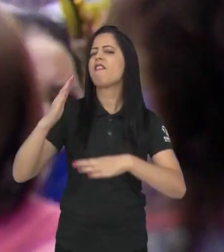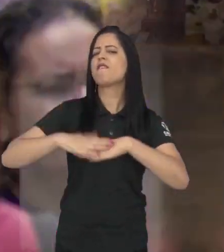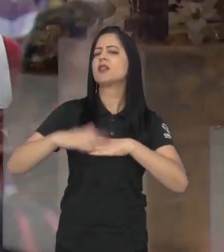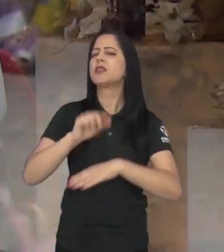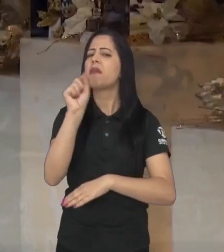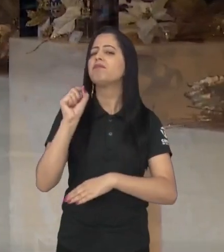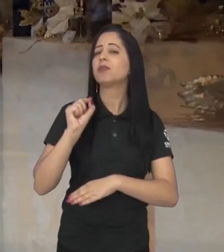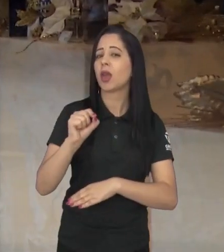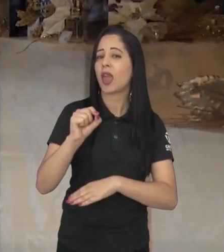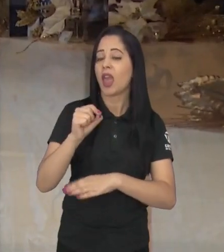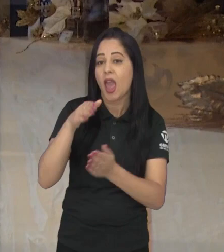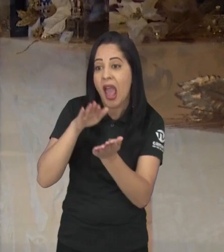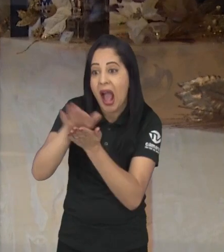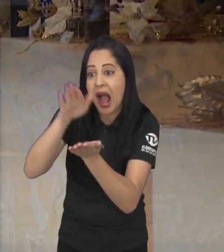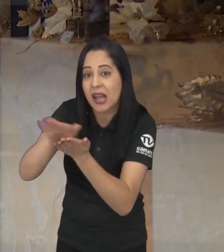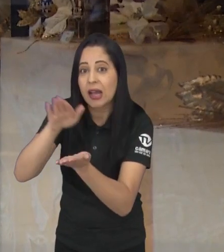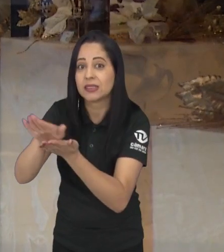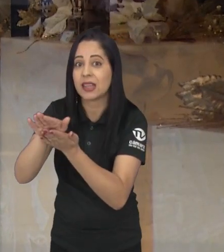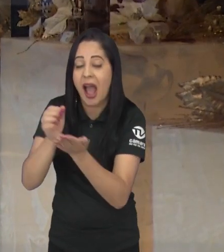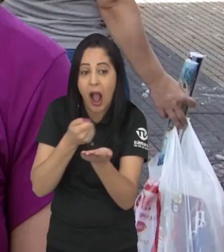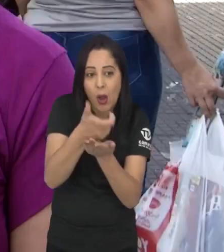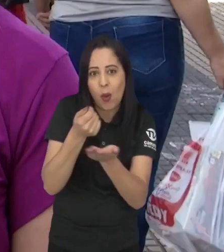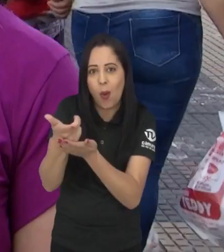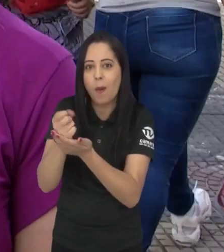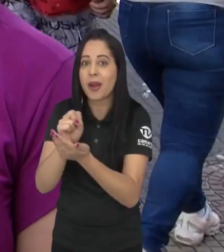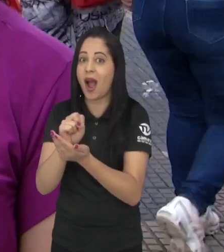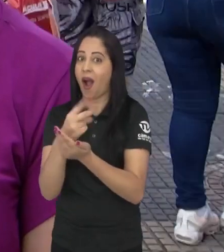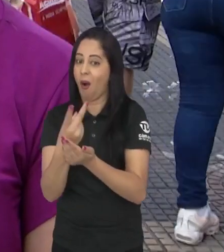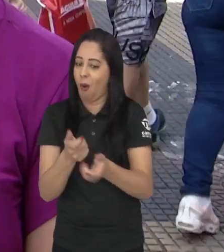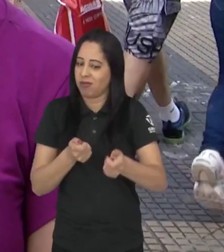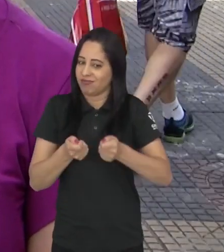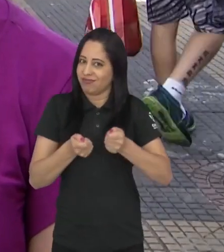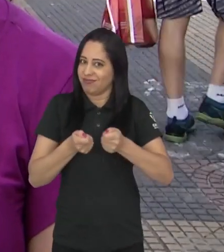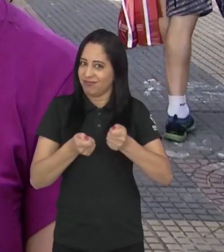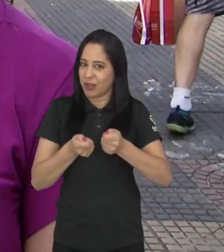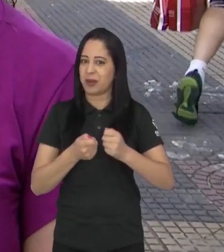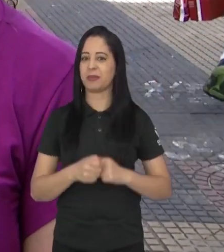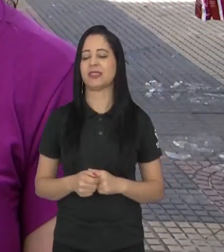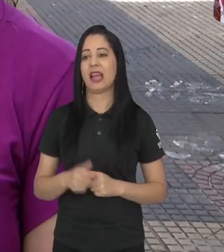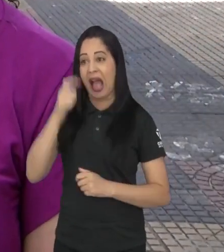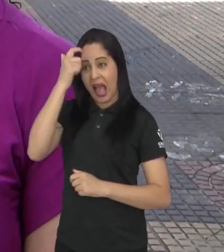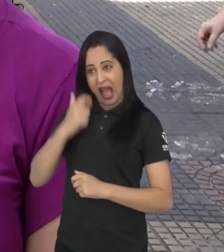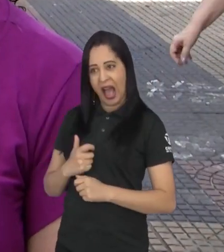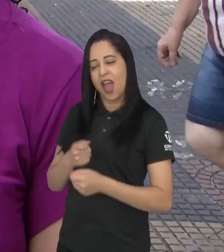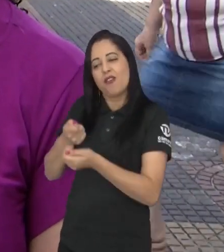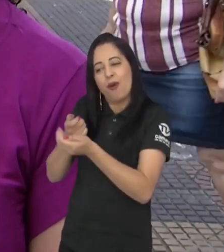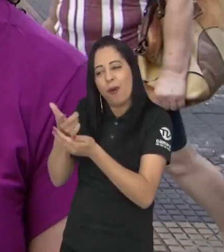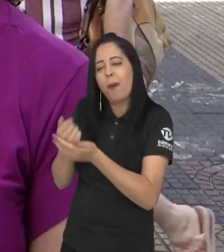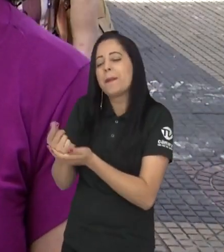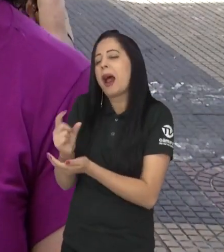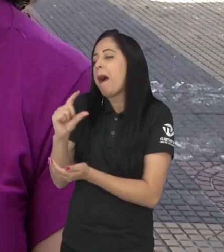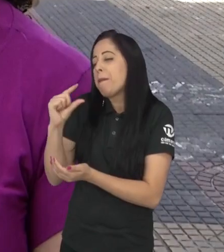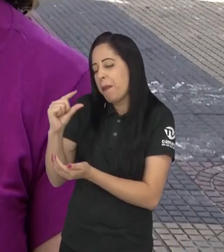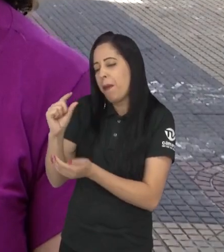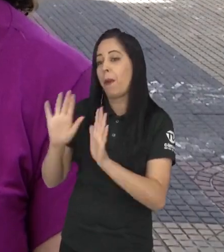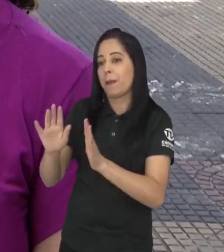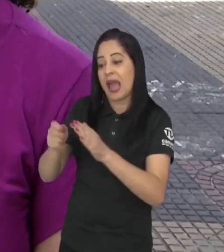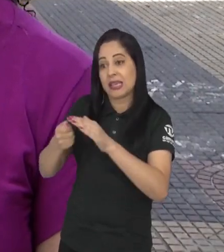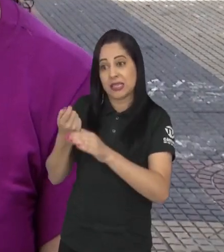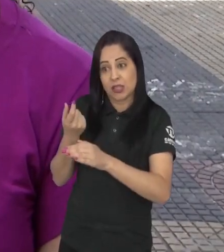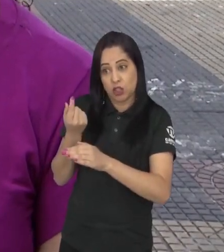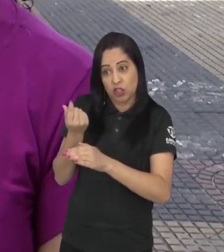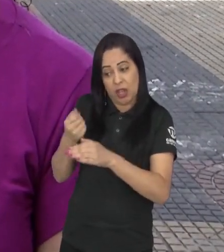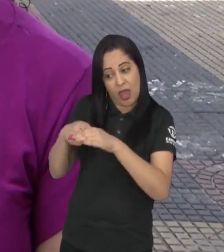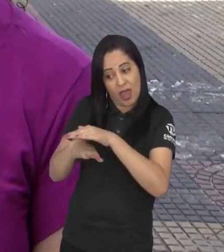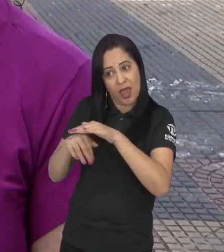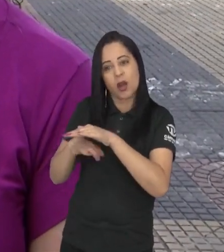você vai fazer? Gastar ou poupar? Eu vou gastar um pouquinho, né? Aproveitar para dar presente de Natal, mas